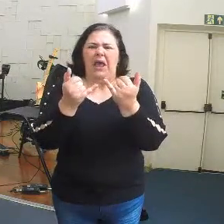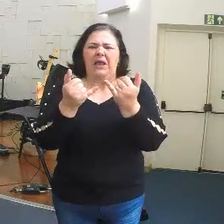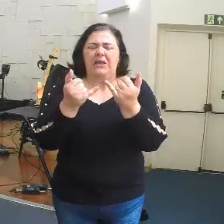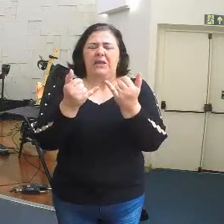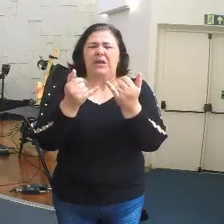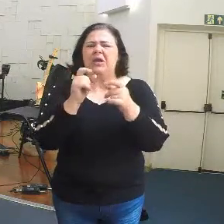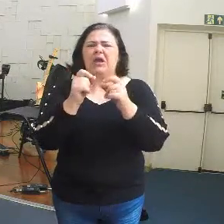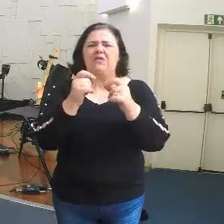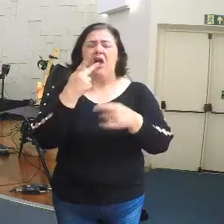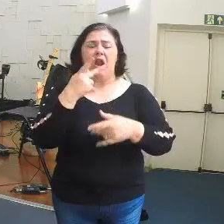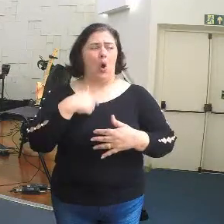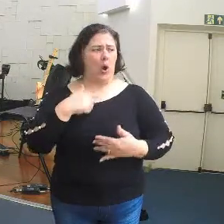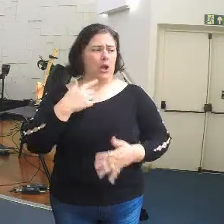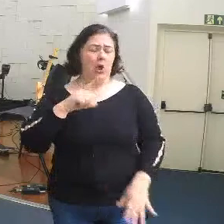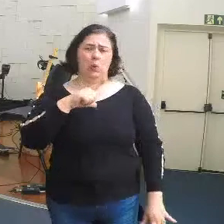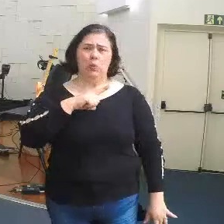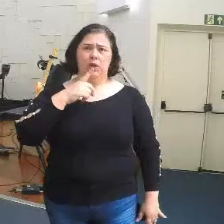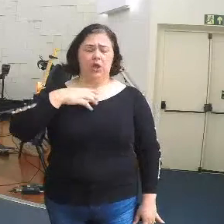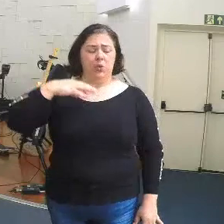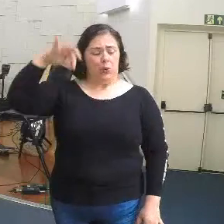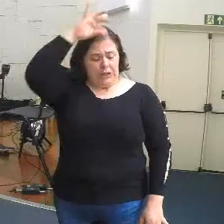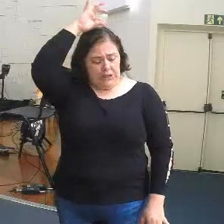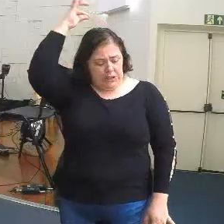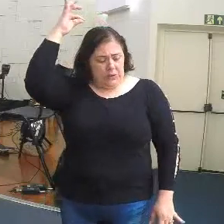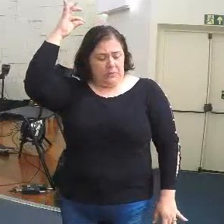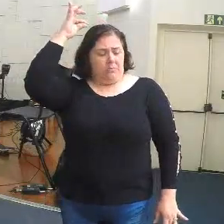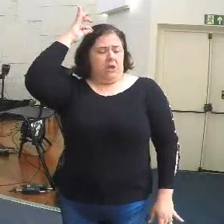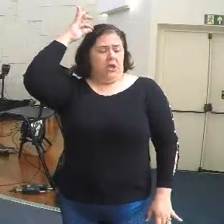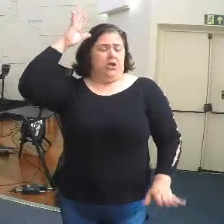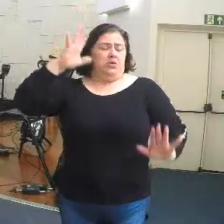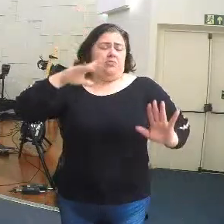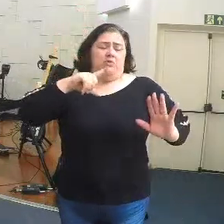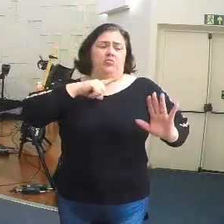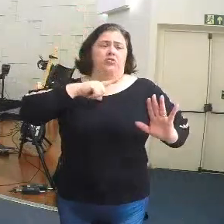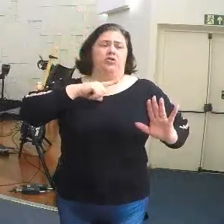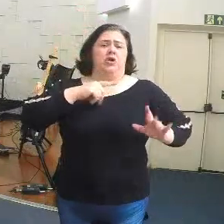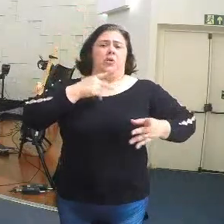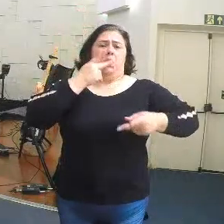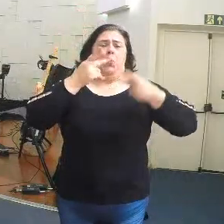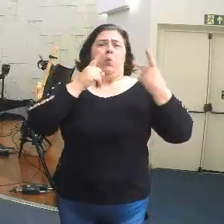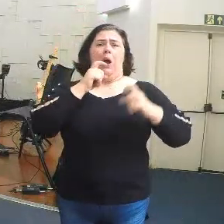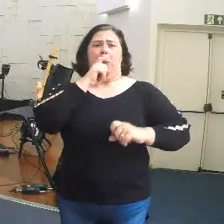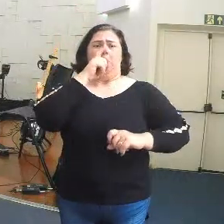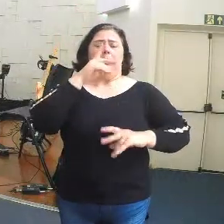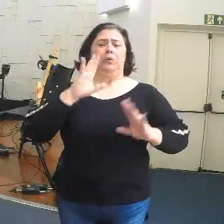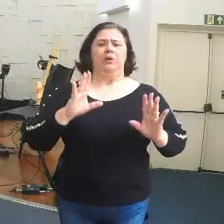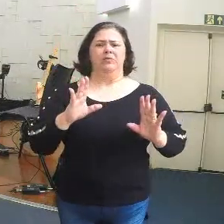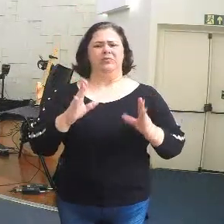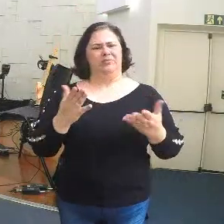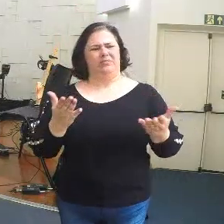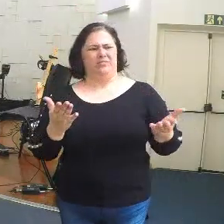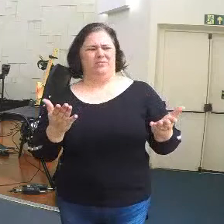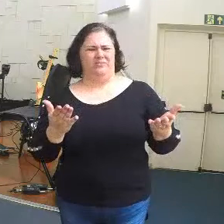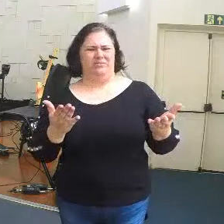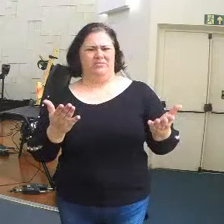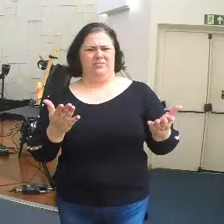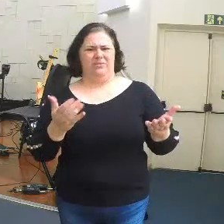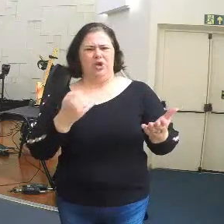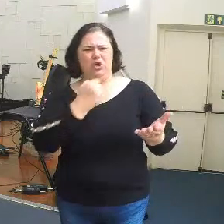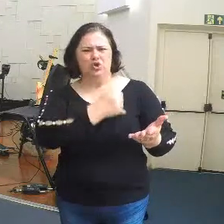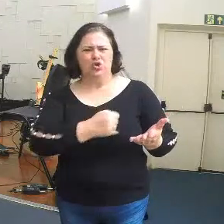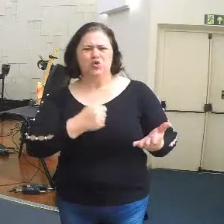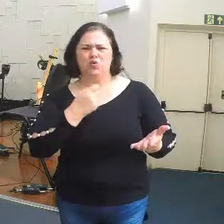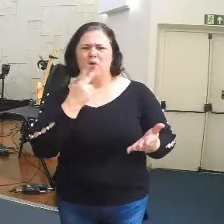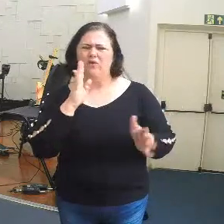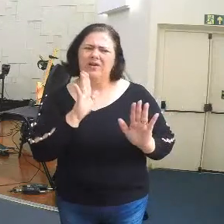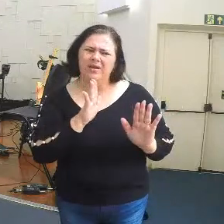superiores. Por isso que o profeta aqui está associado a um espírito. Ele ensina por inspiração de